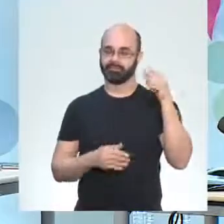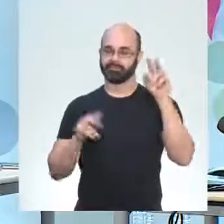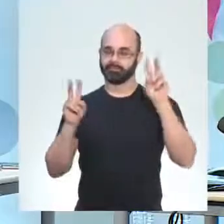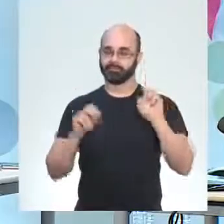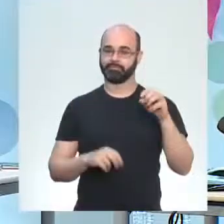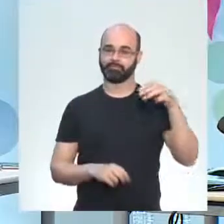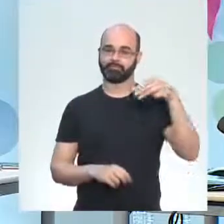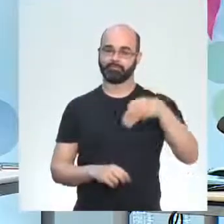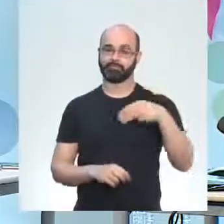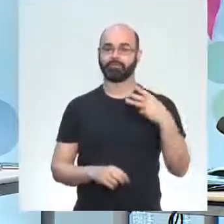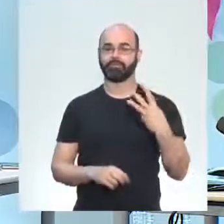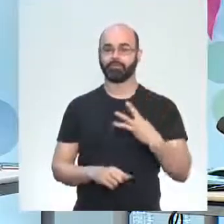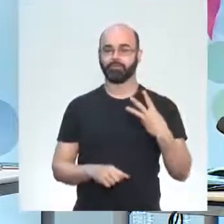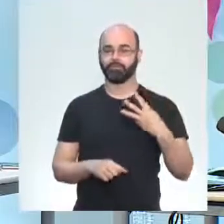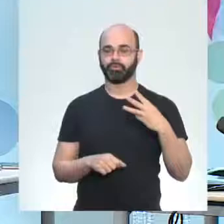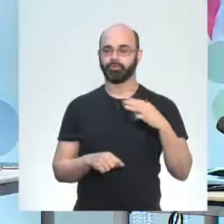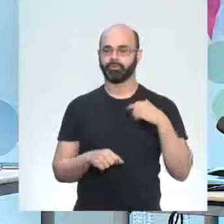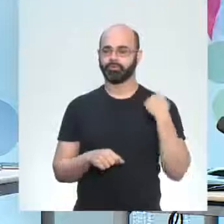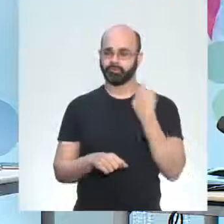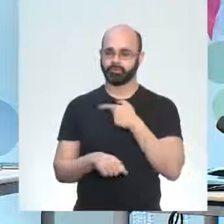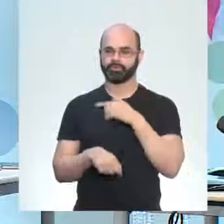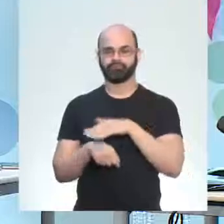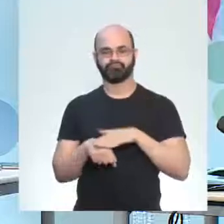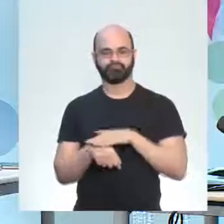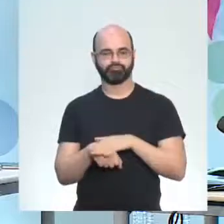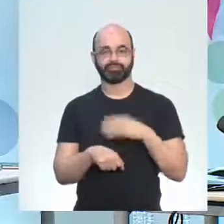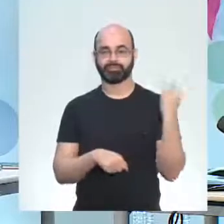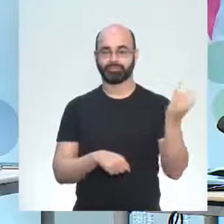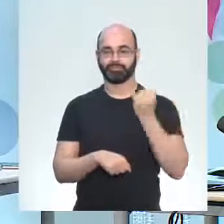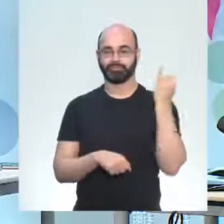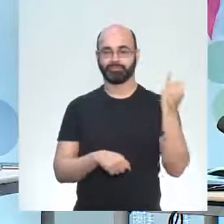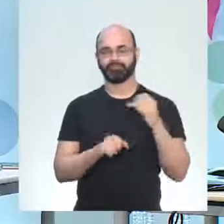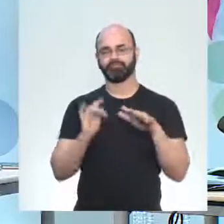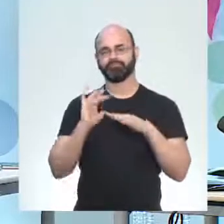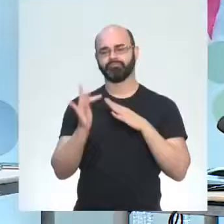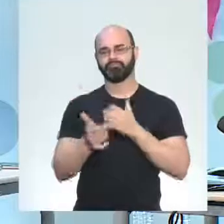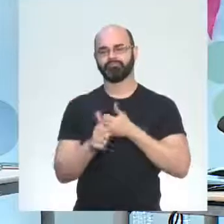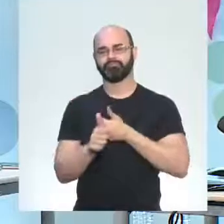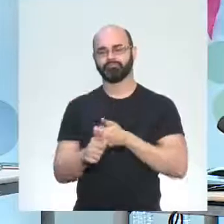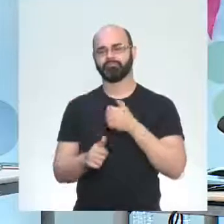metro cúbico, também que é muito importante. Acompanhe a gente aí nas redes sociais,